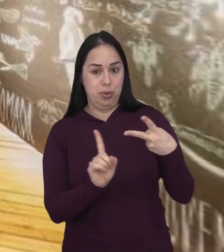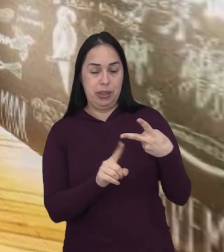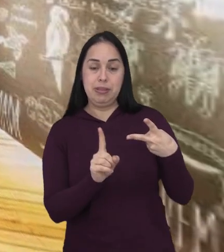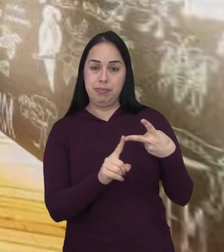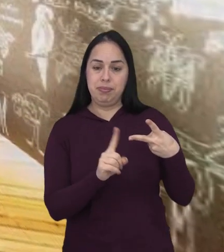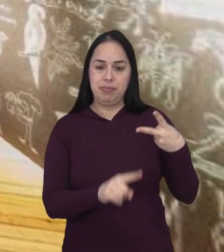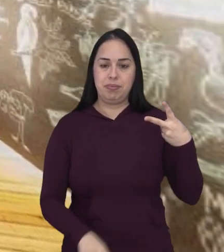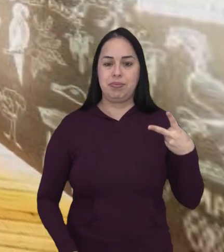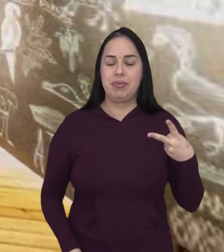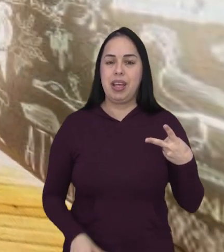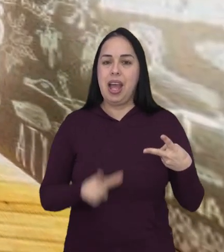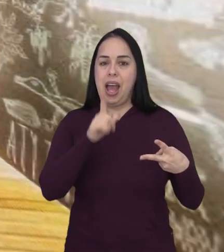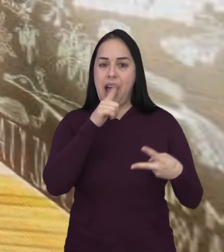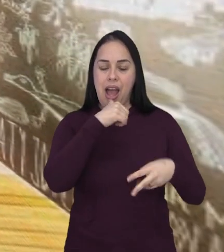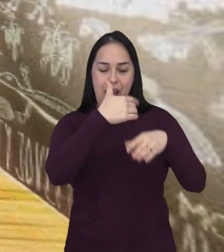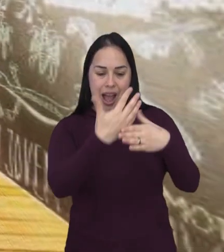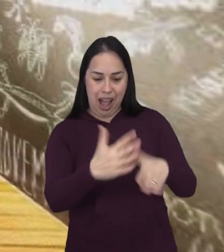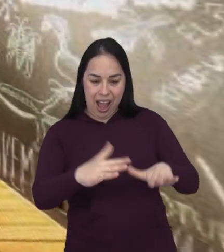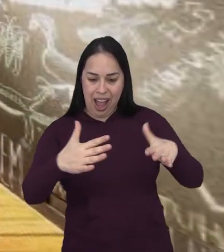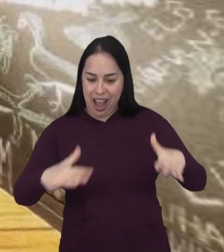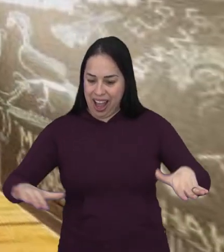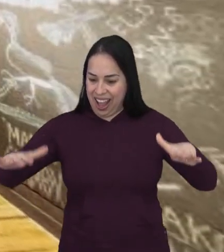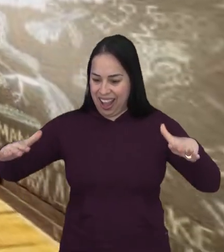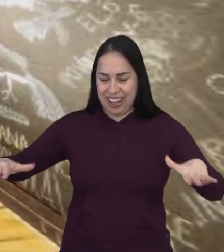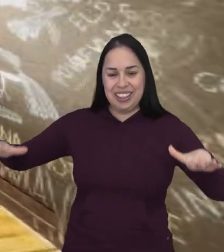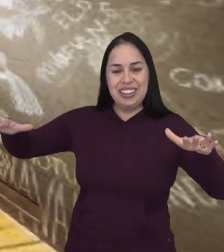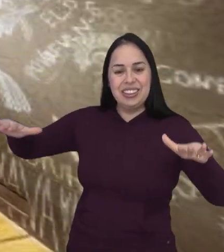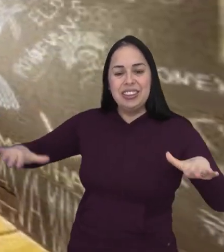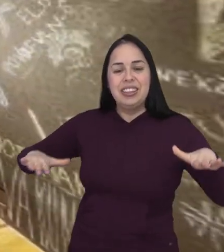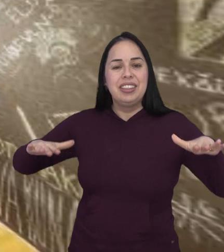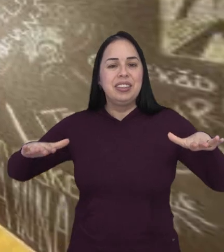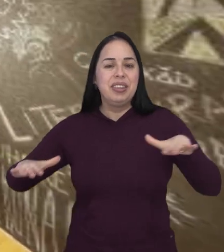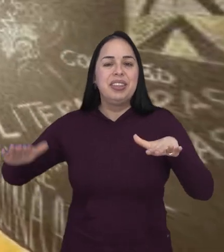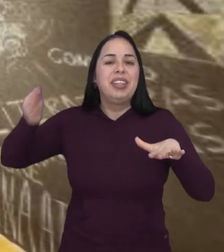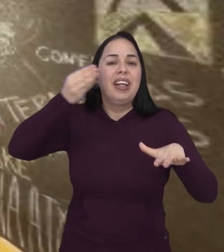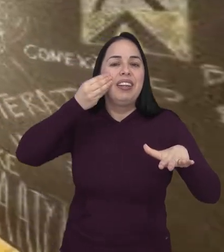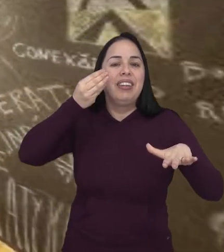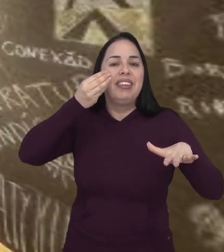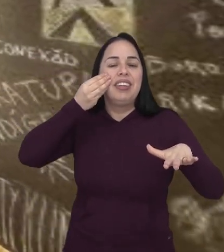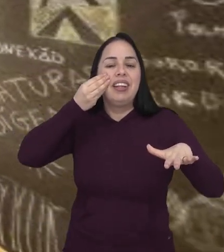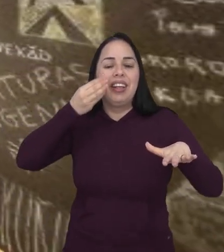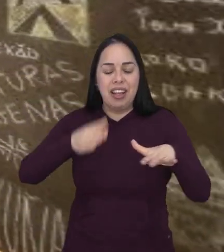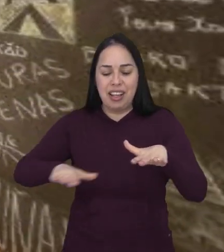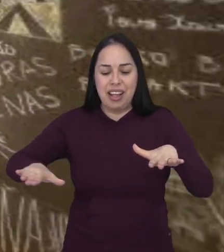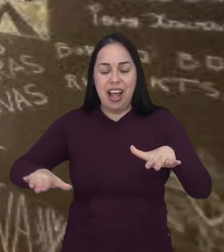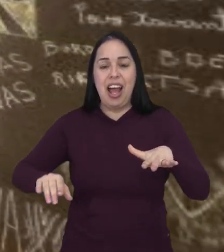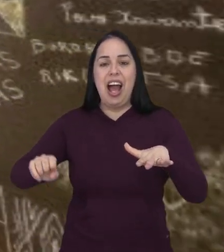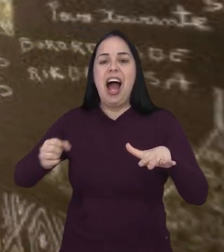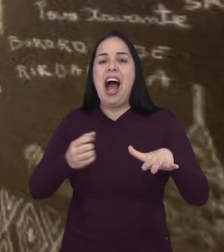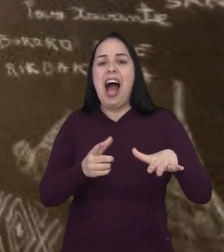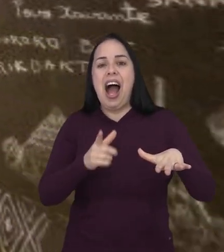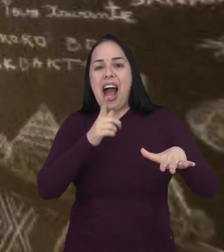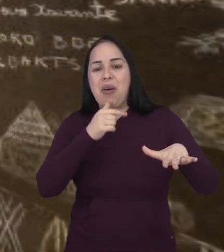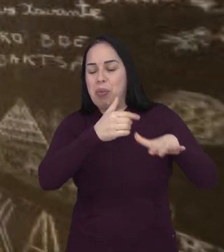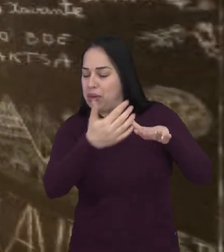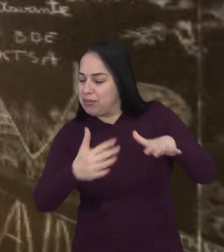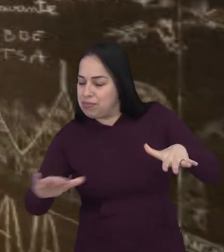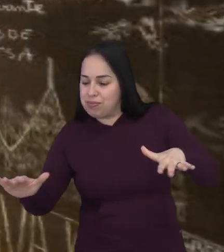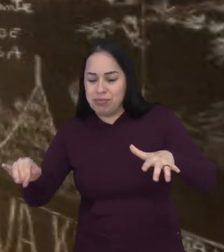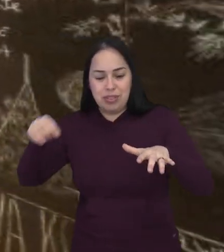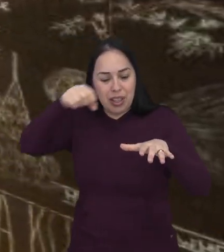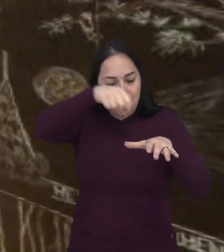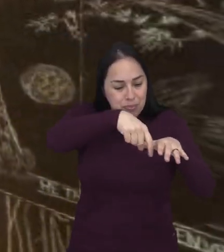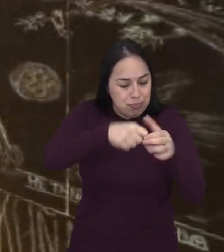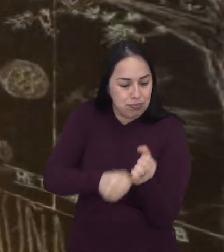exposição, as águas inundam a floresta de Igapó para tentar fazer com que a recuperação dela ainda seja possível. Na